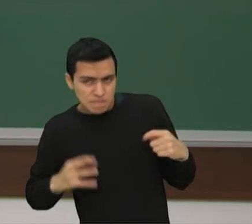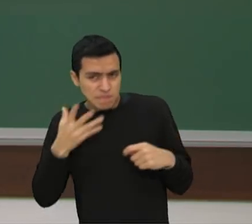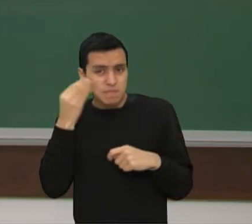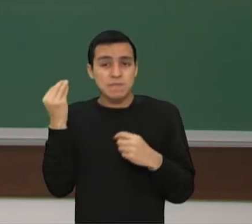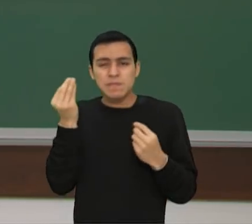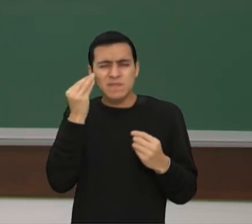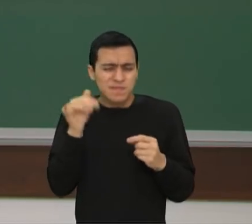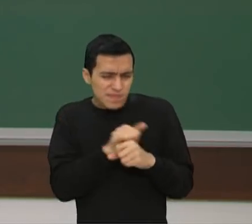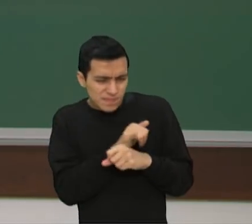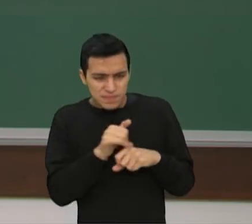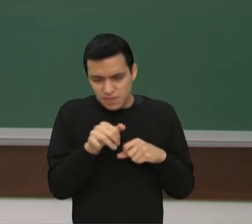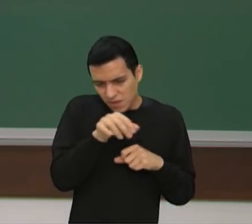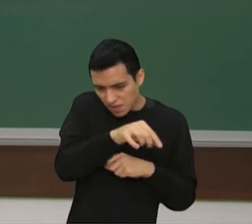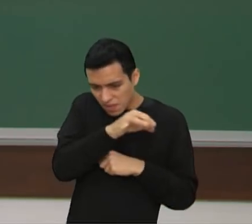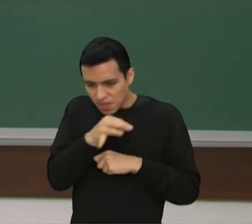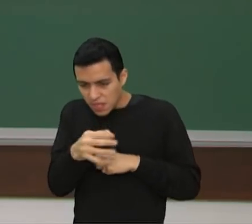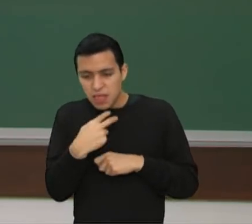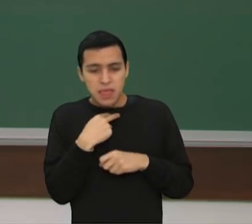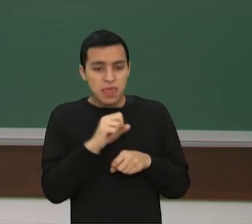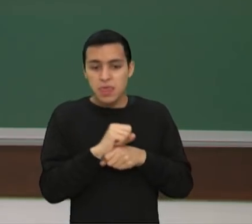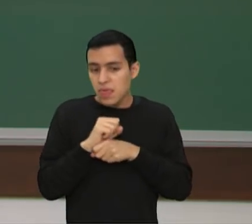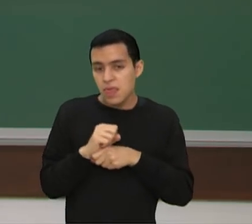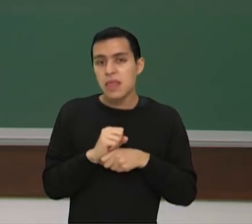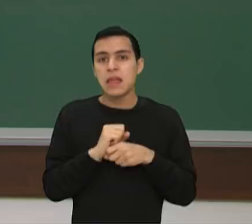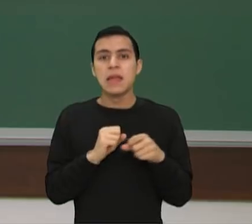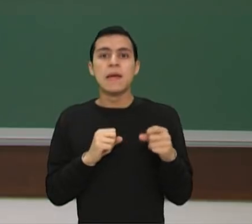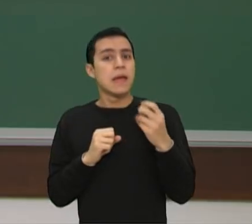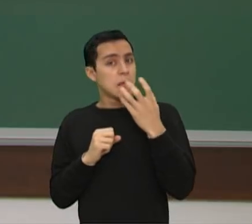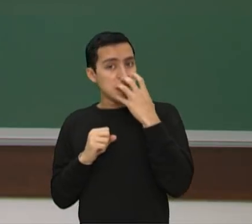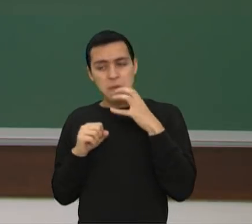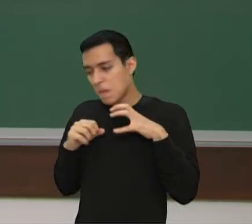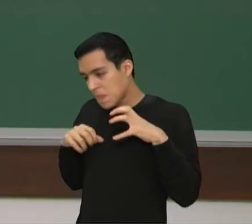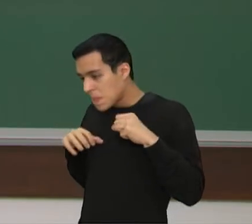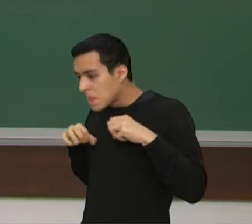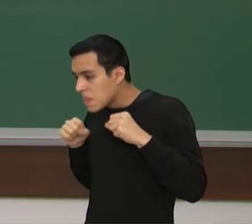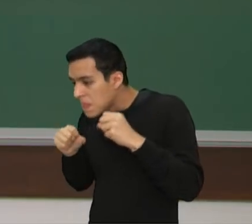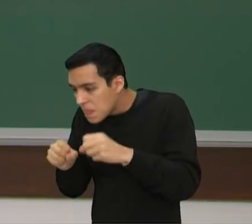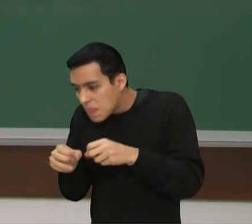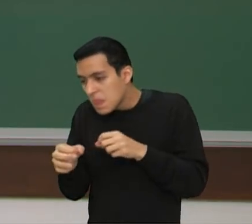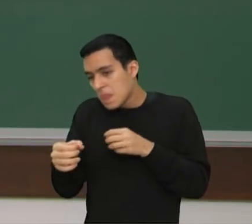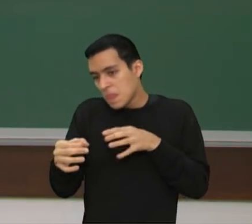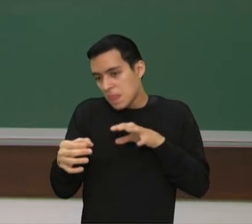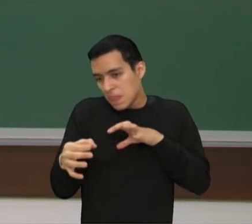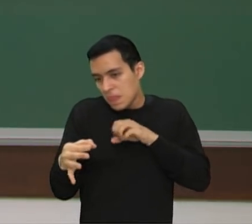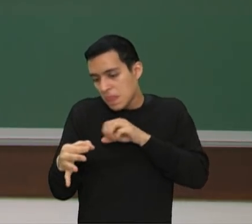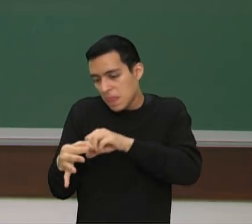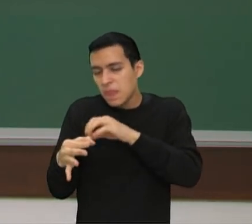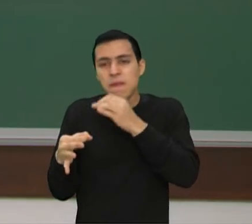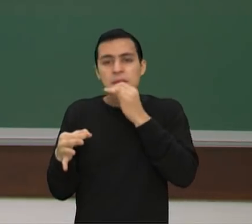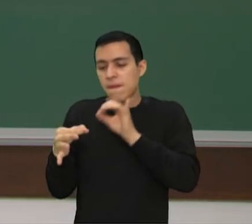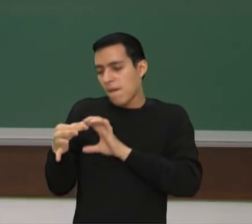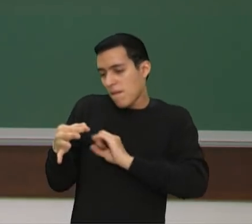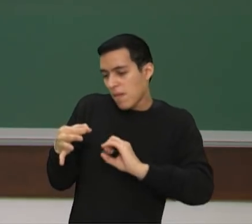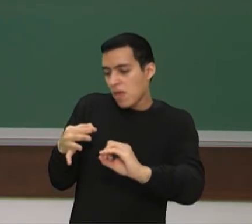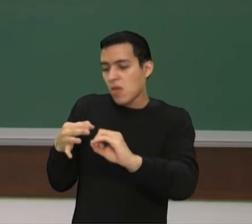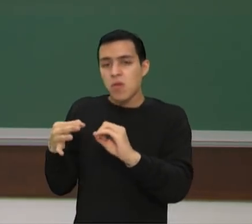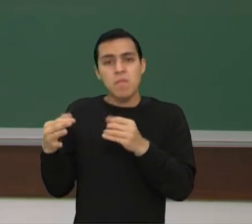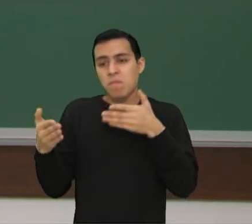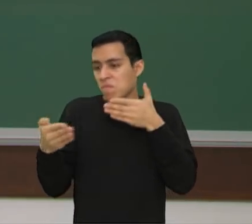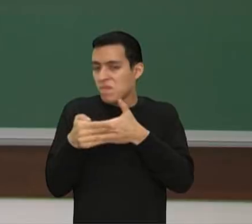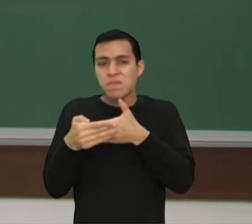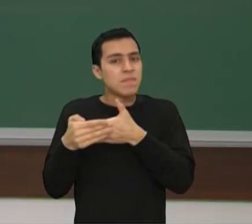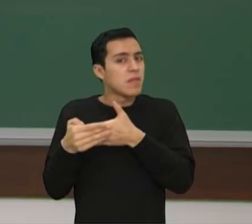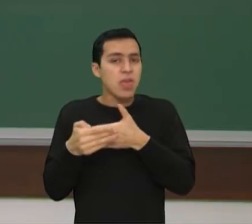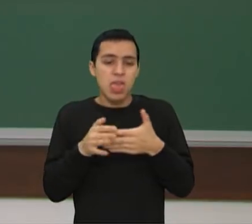dar um jeito de se movimentar, não pode ficar acuada e os cachorrinhos vão indo para cima dela. Então, quando o cachorro consegue ali acuar ela num canto que